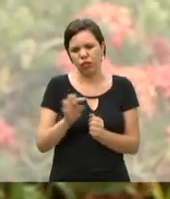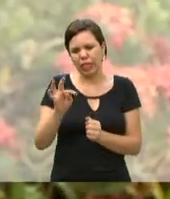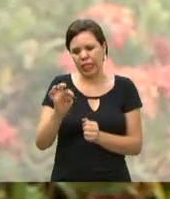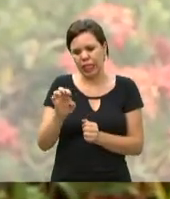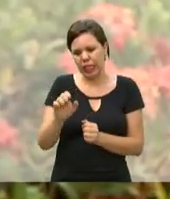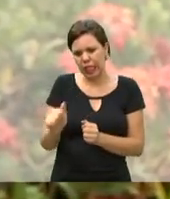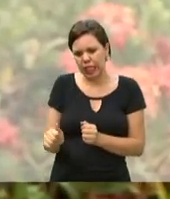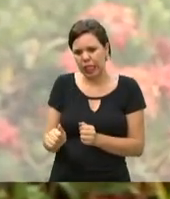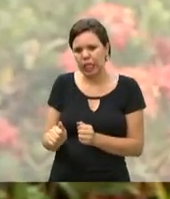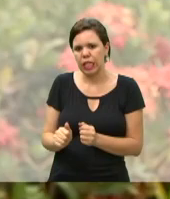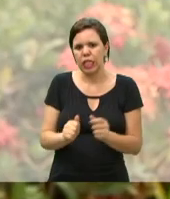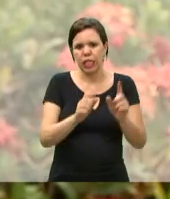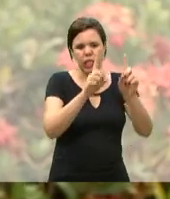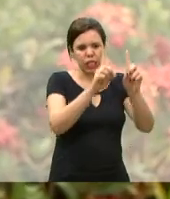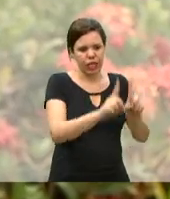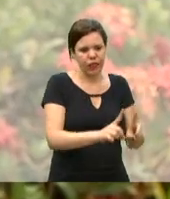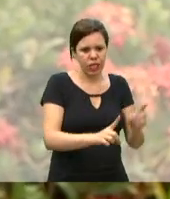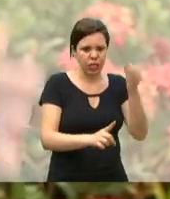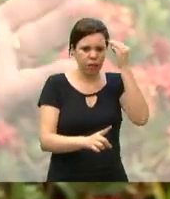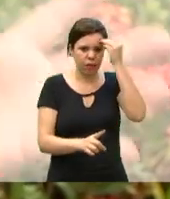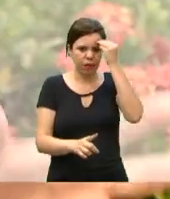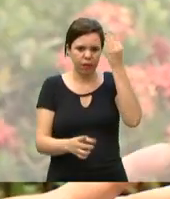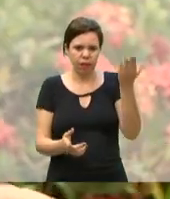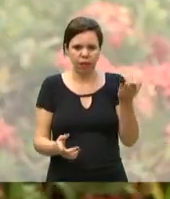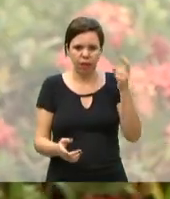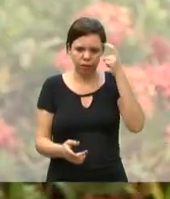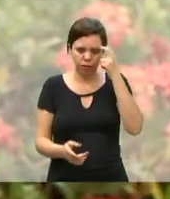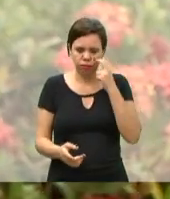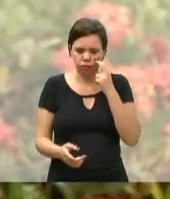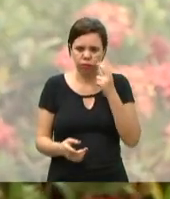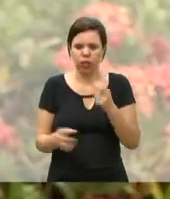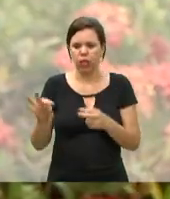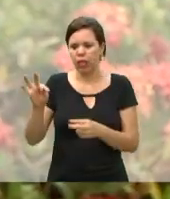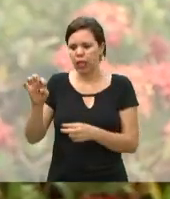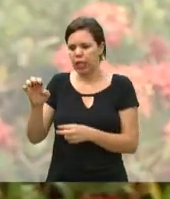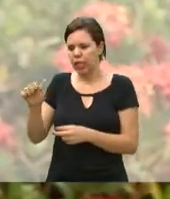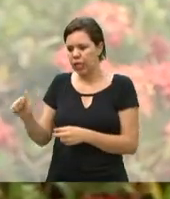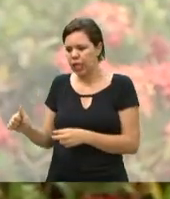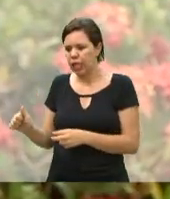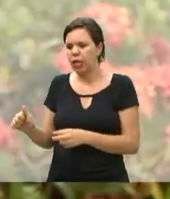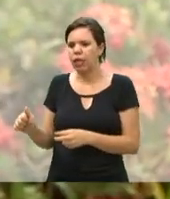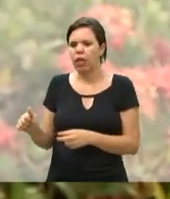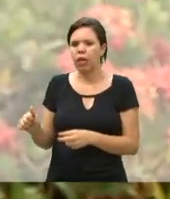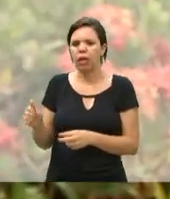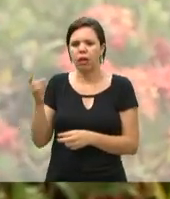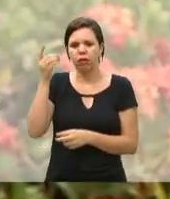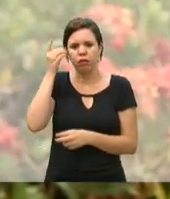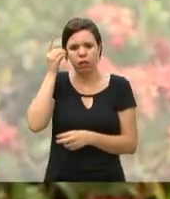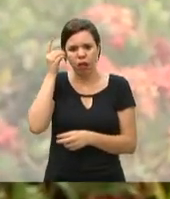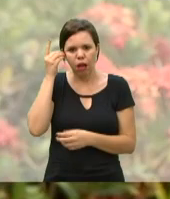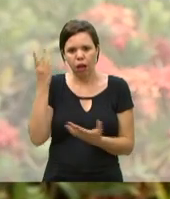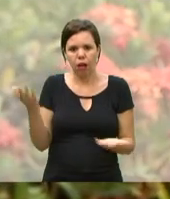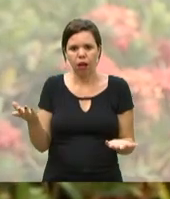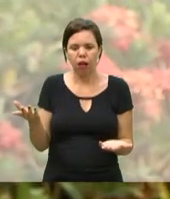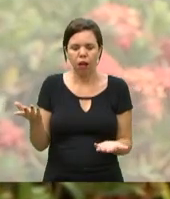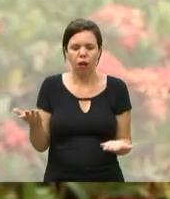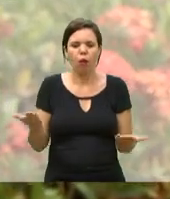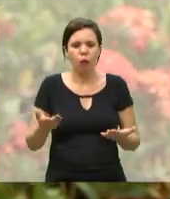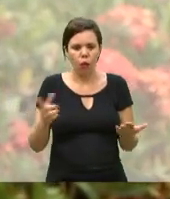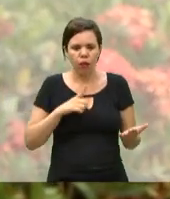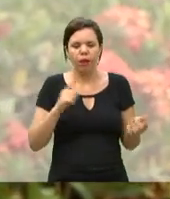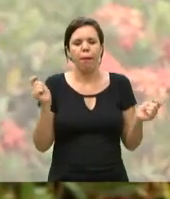com deficiência mental, TEA com síndrome de Down. Então, hoje, tem